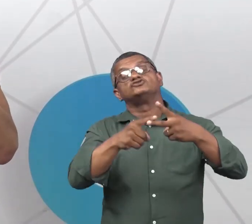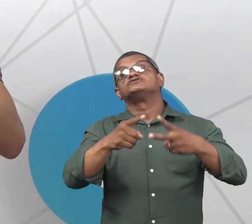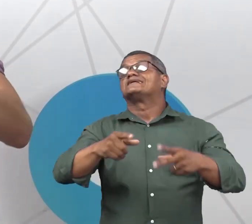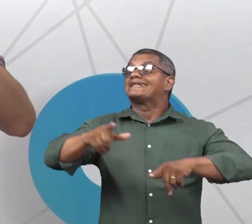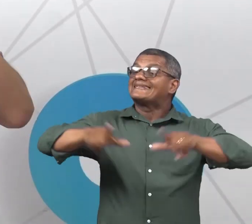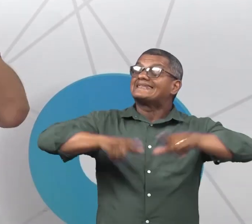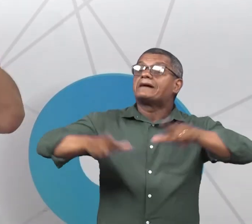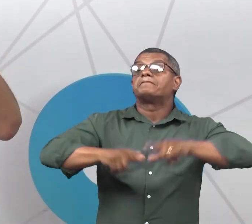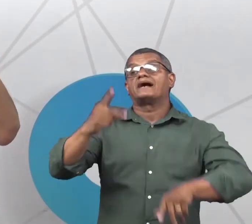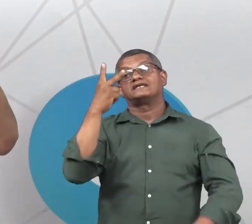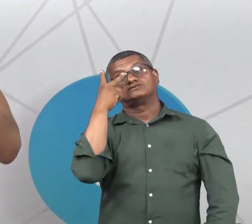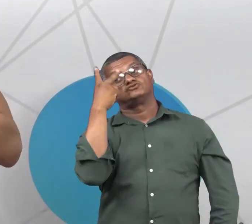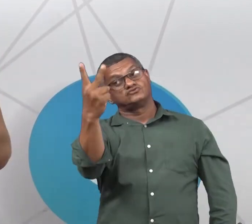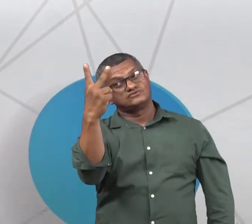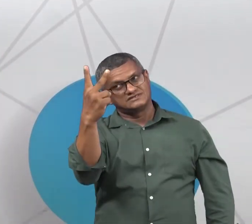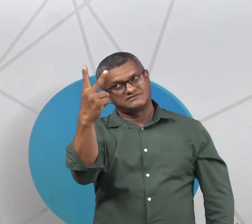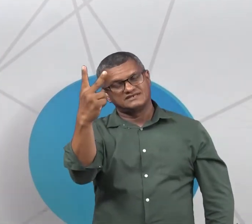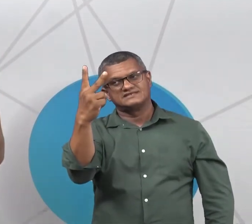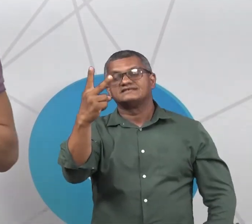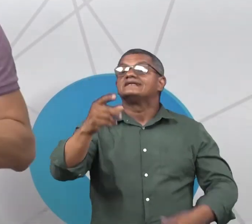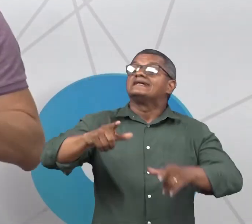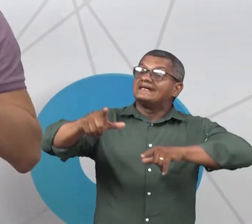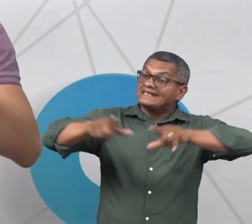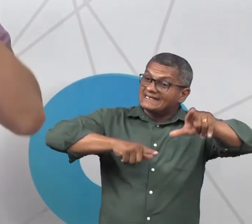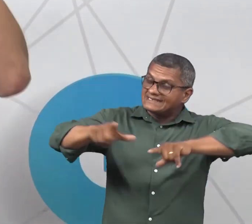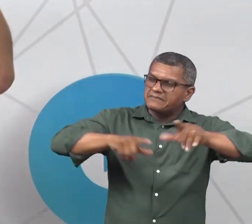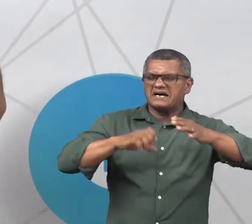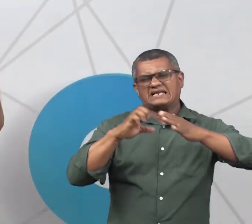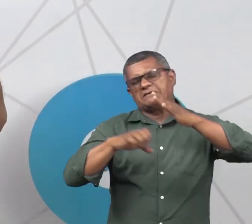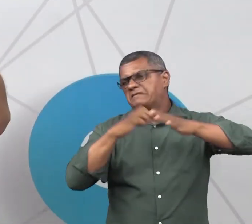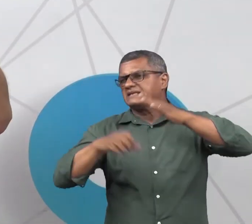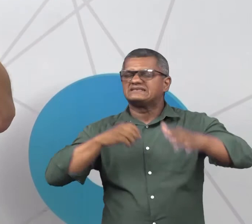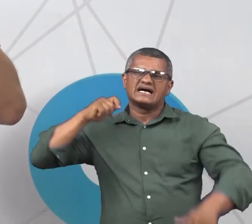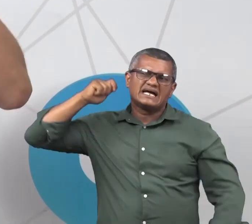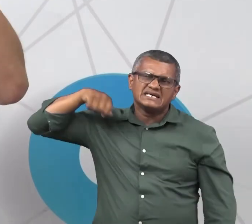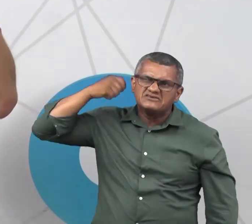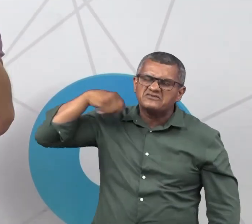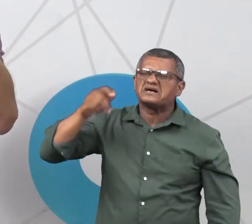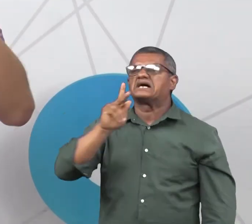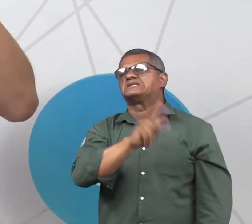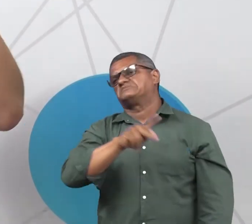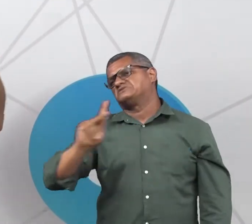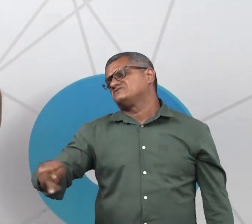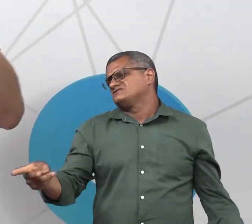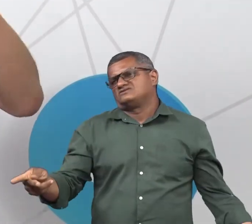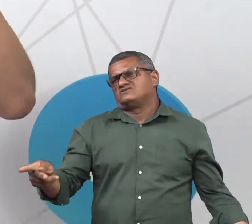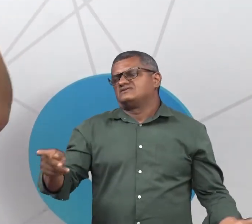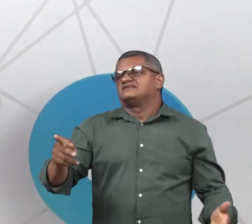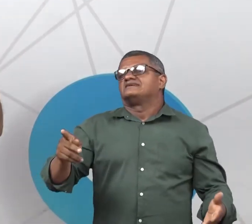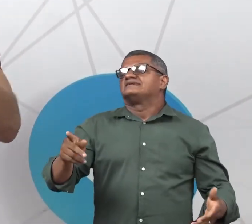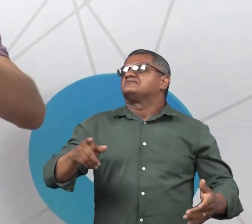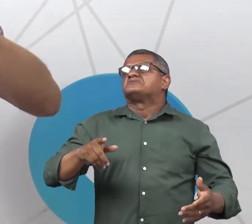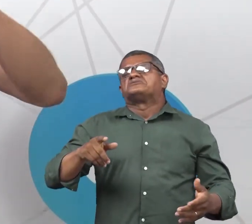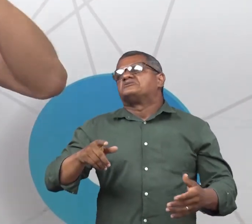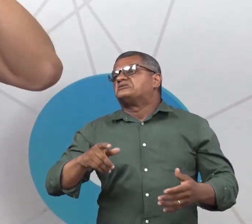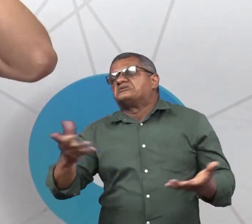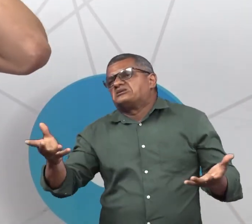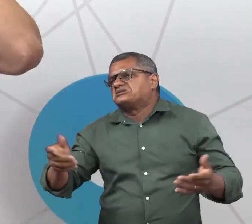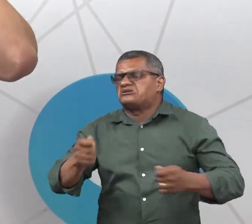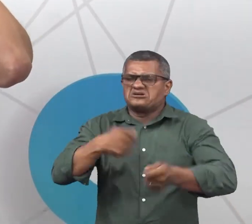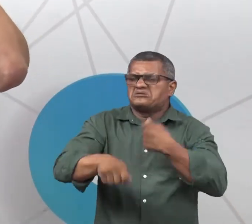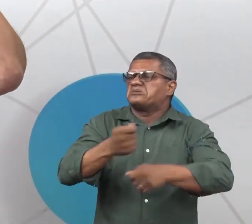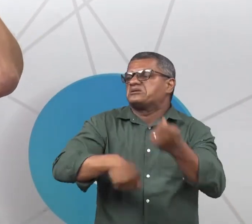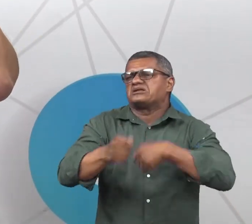cumpre geralmente com a dupla jornada de trabalho. Ela é trabalhadora, empresária, advogada, professora,